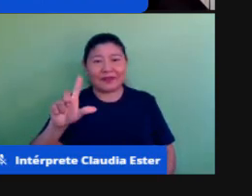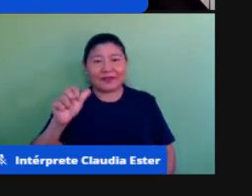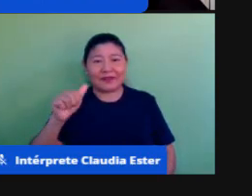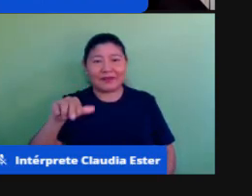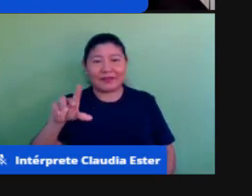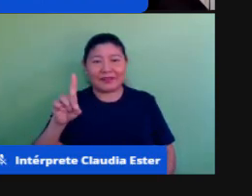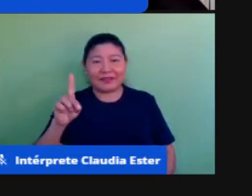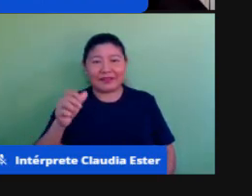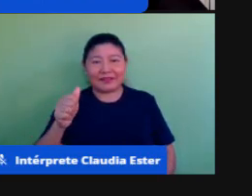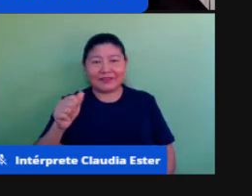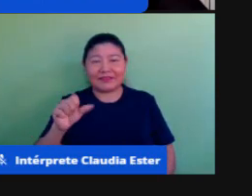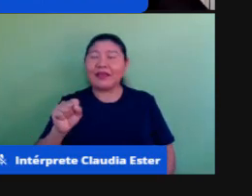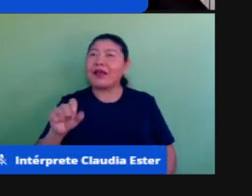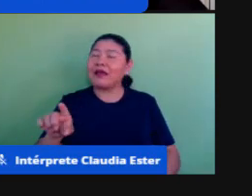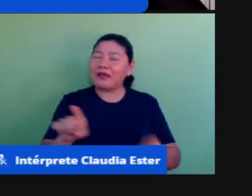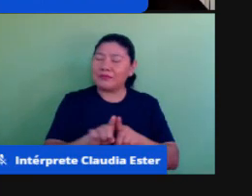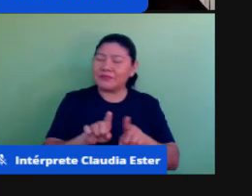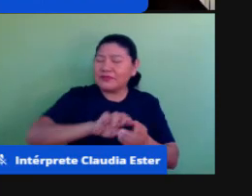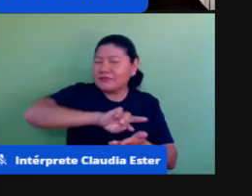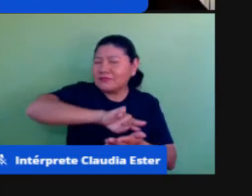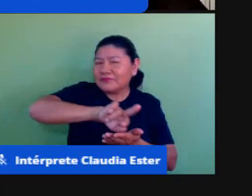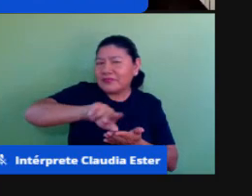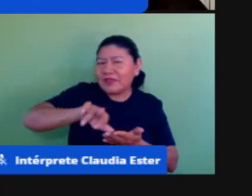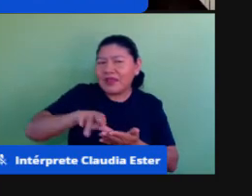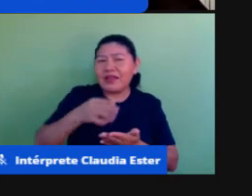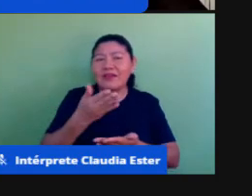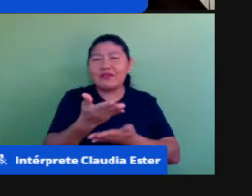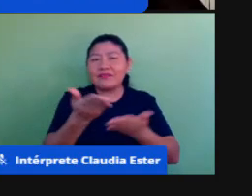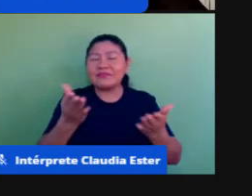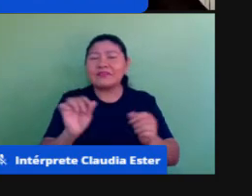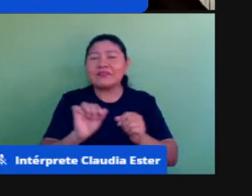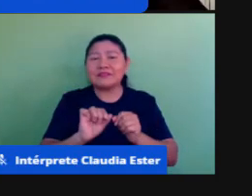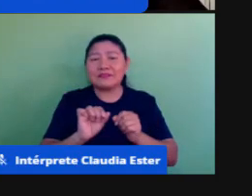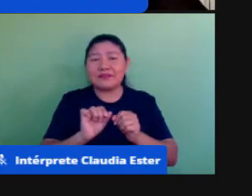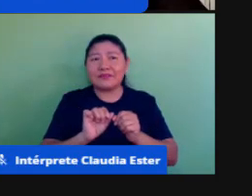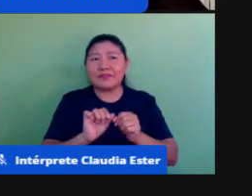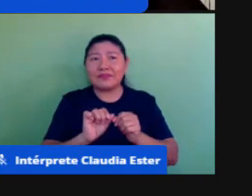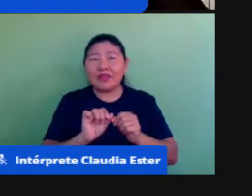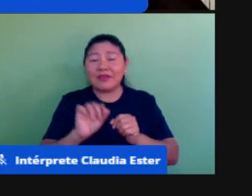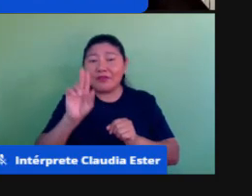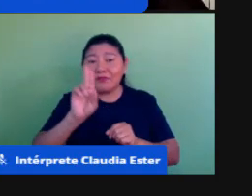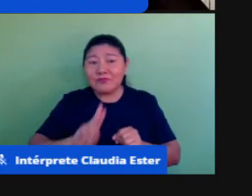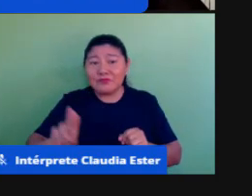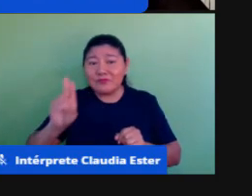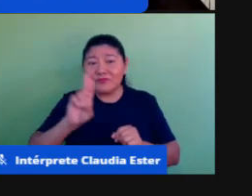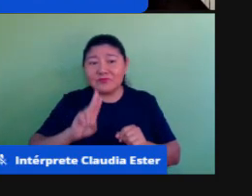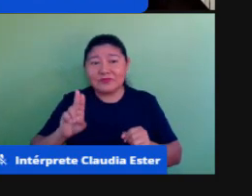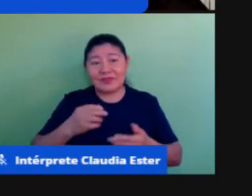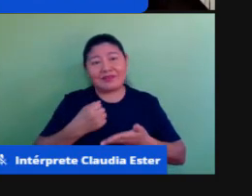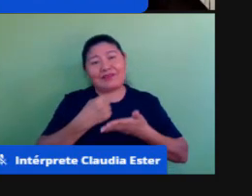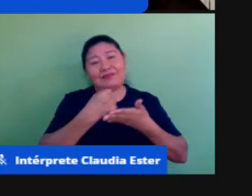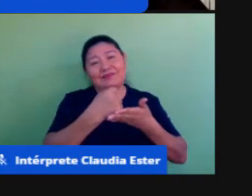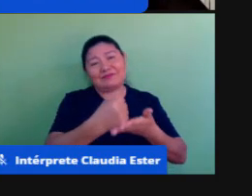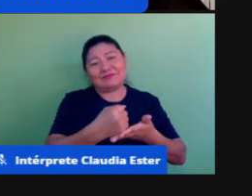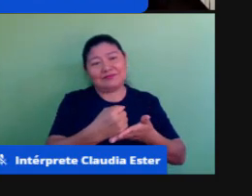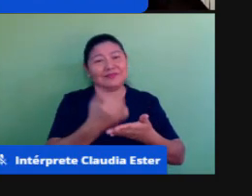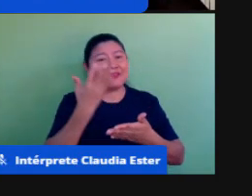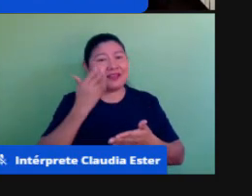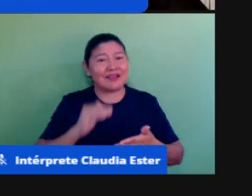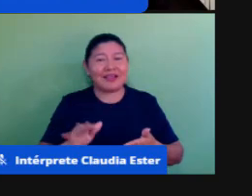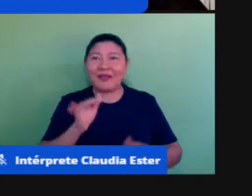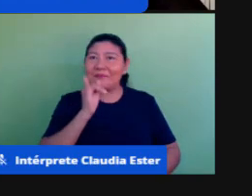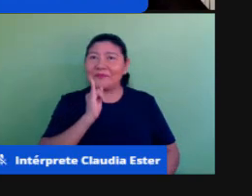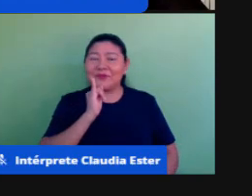estar compartilhando, ajudando a criança nessa alfabetização. Hoje é domingo, pé